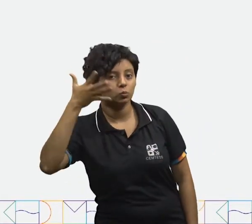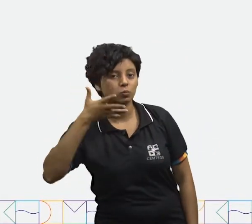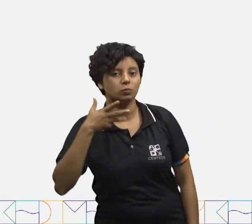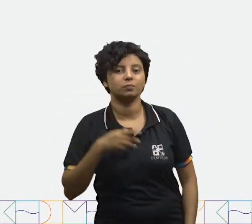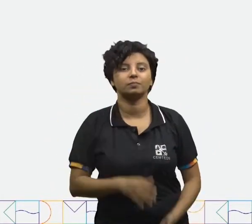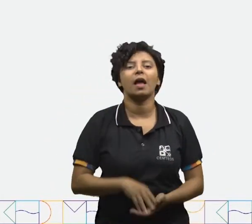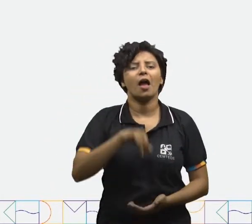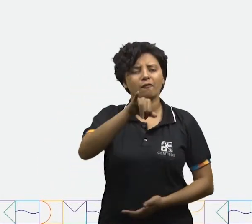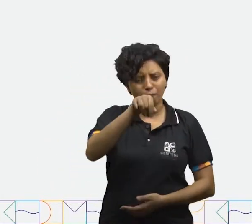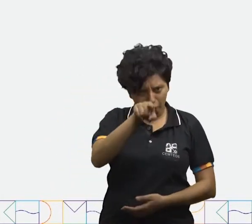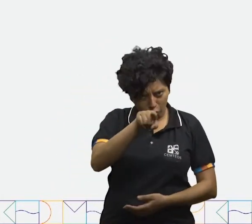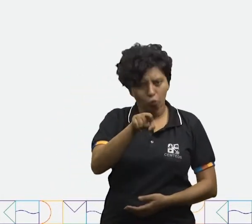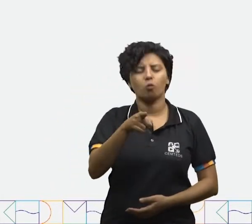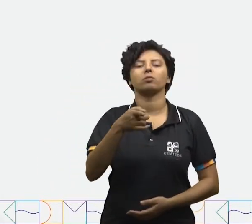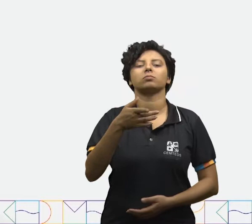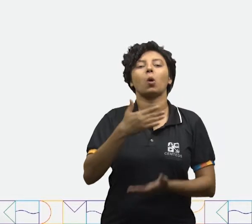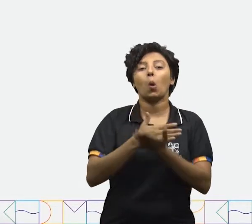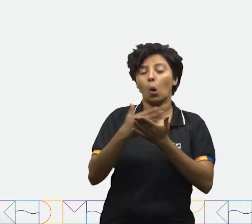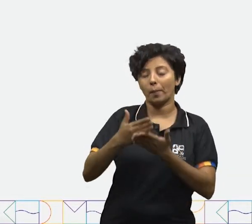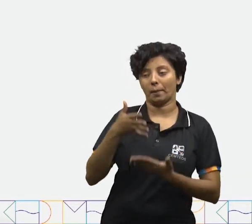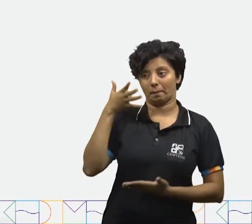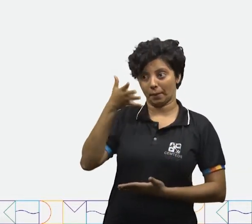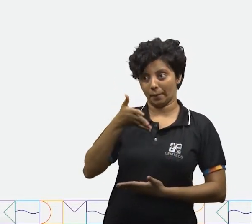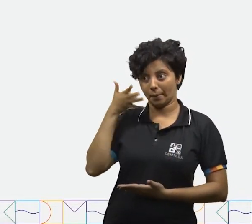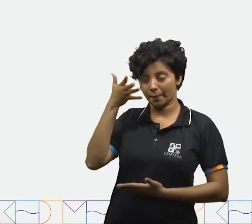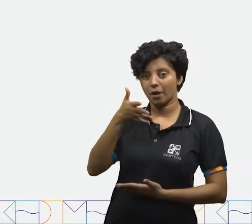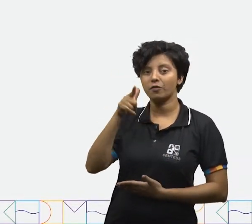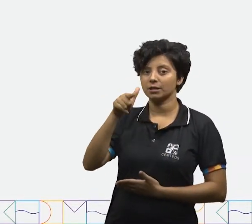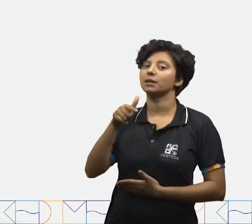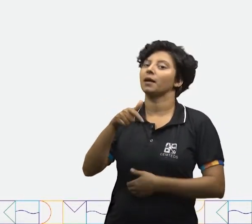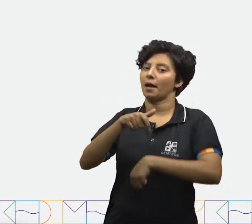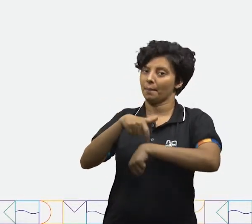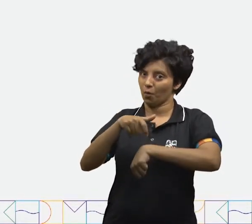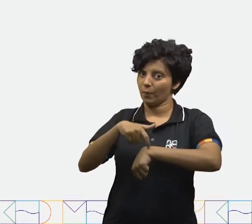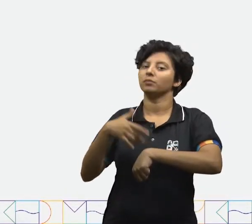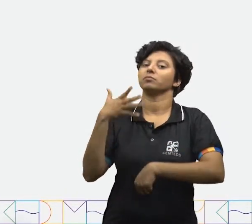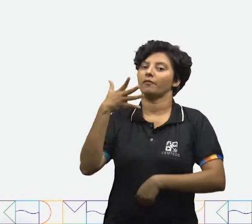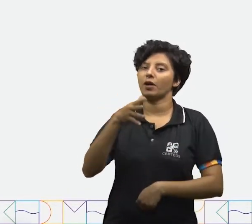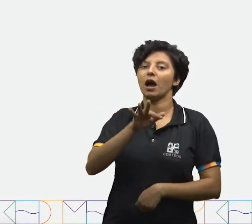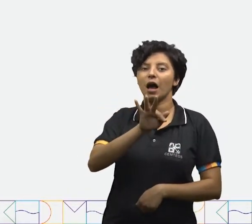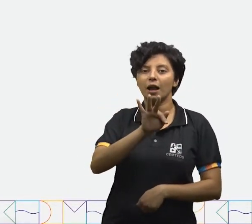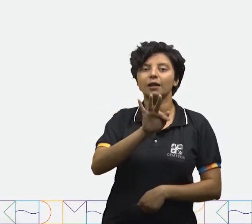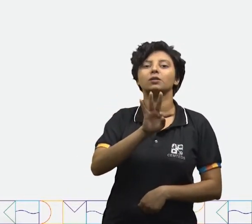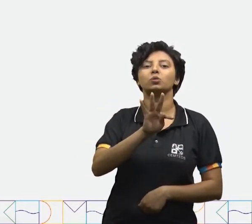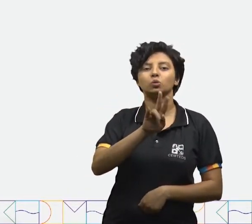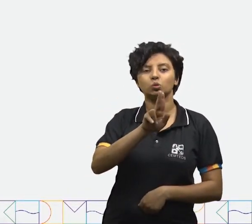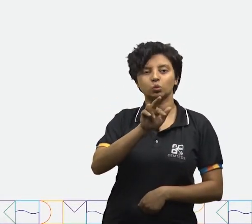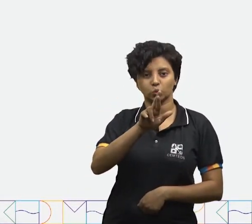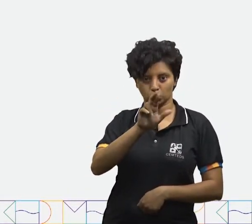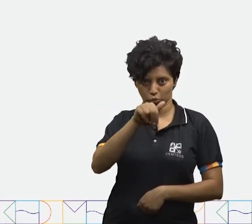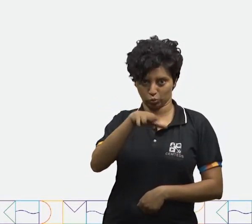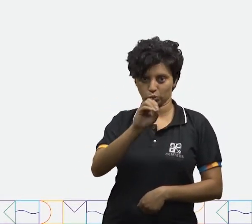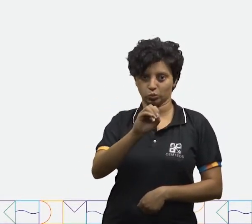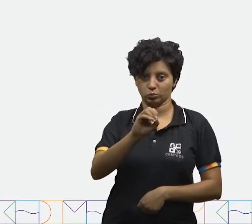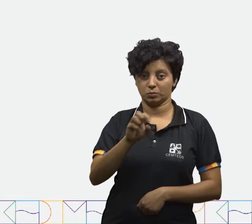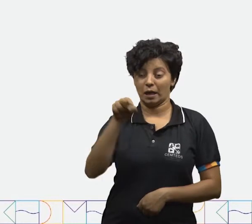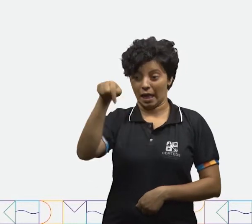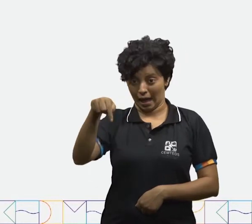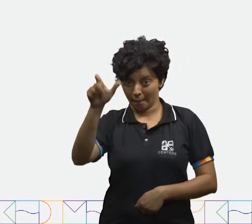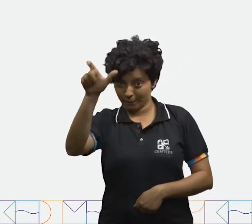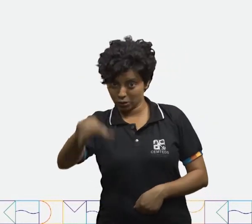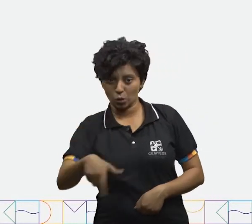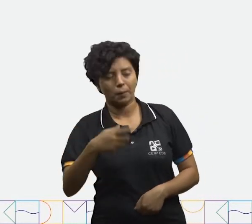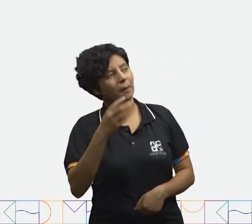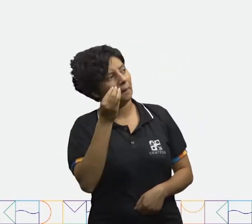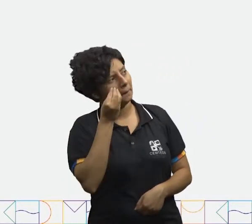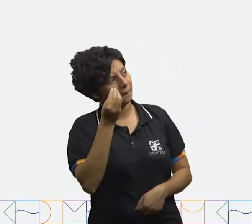Quando você, em uma conversa, inicia sua fala, você está no seu turno de fala. E quem está envolvido na conversa